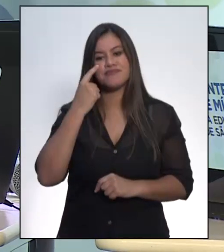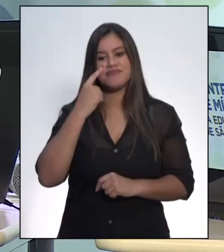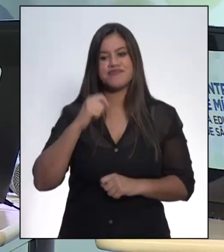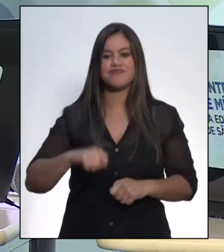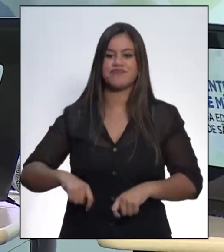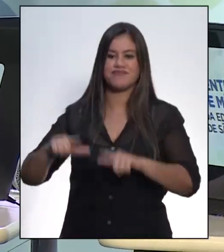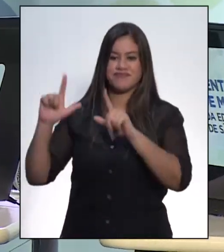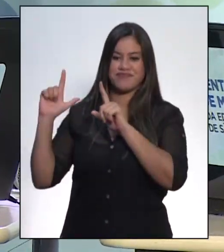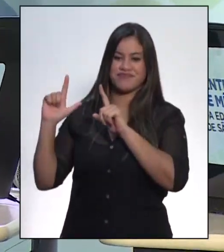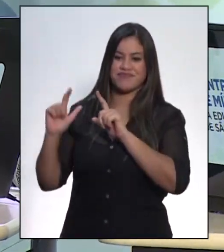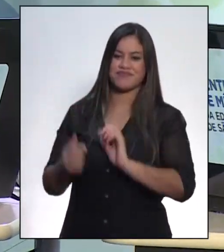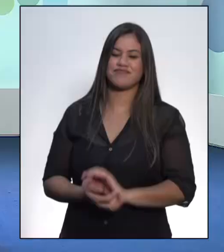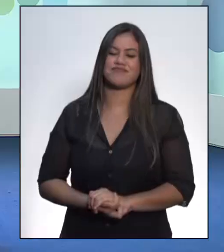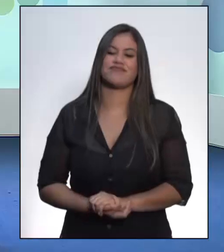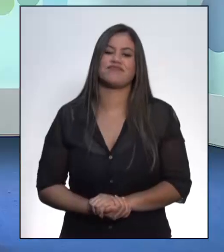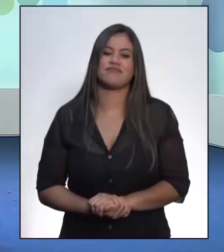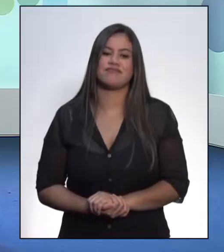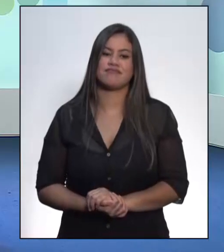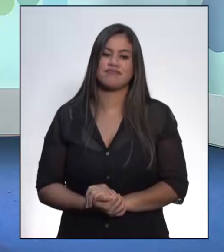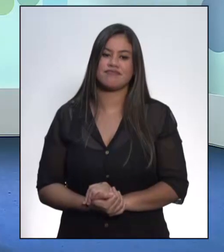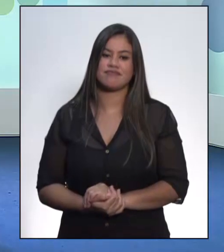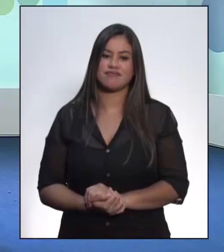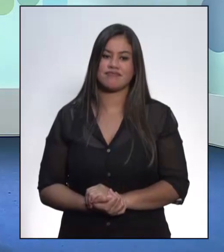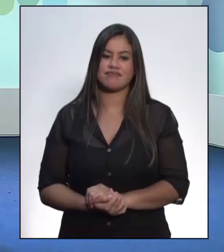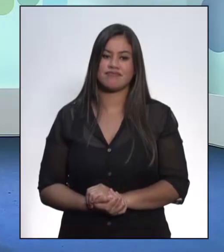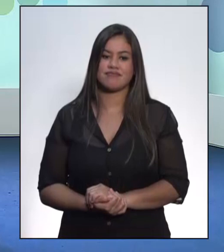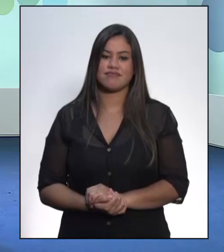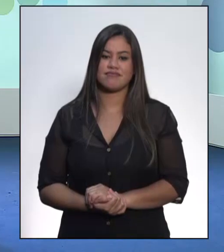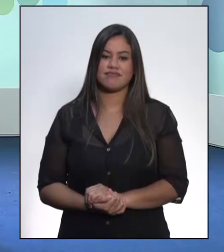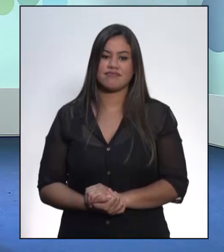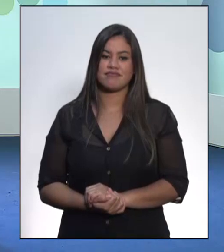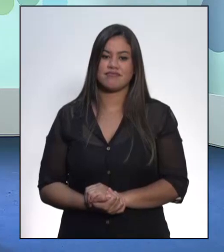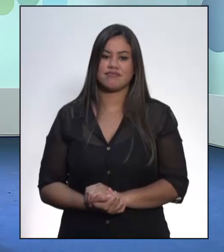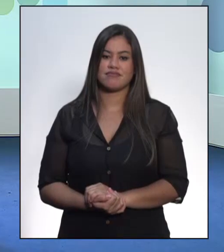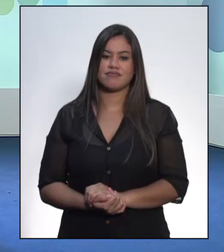lousa para ver isso daí, beleza?